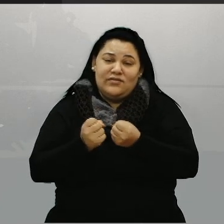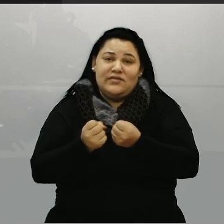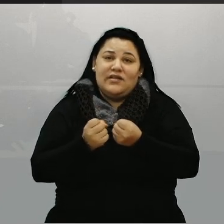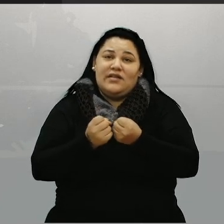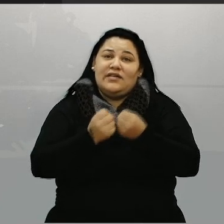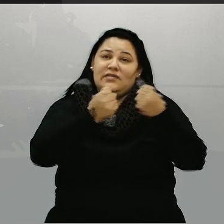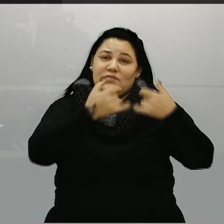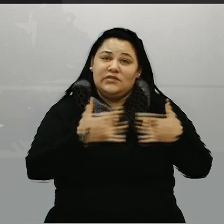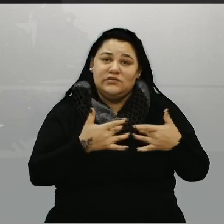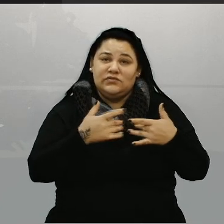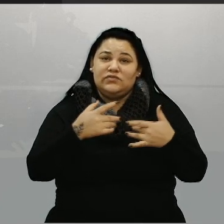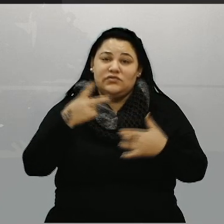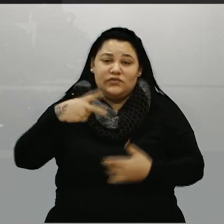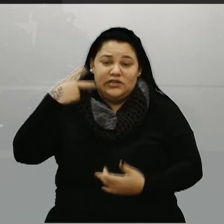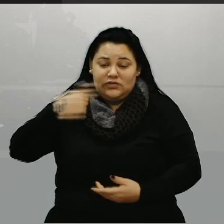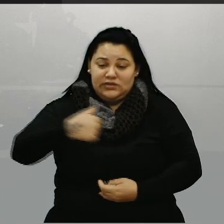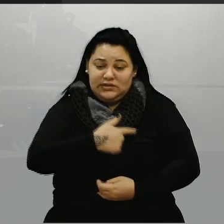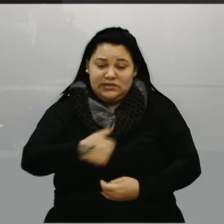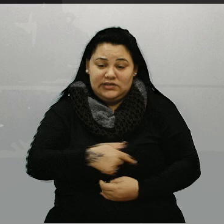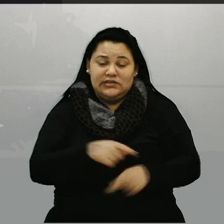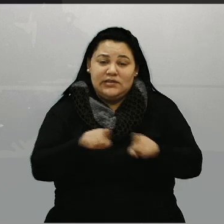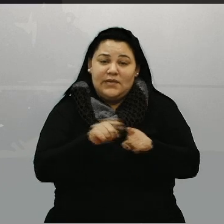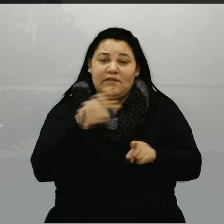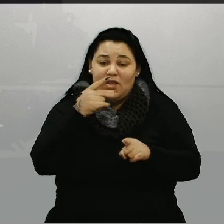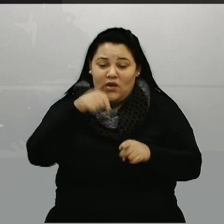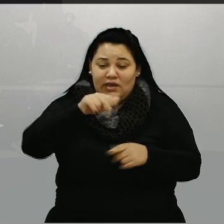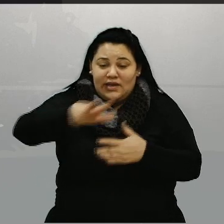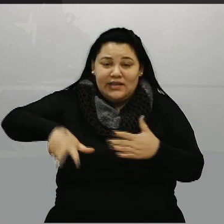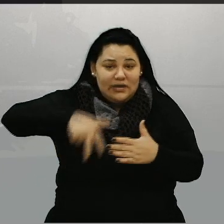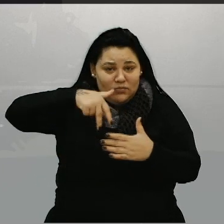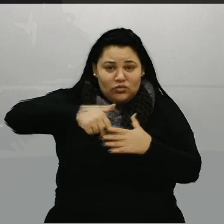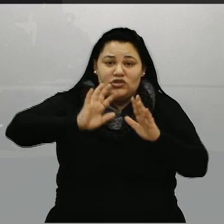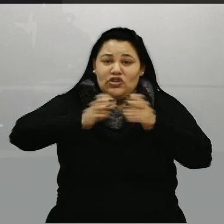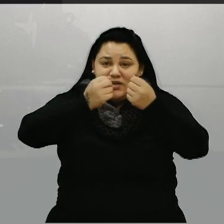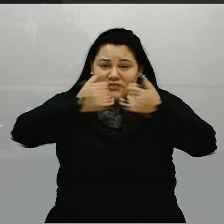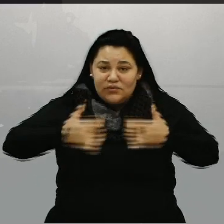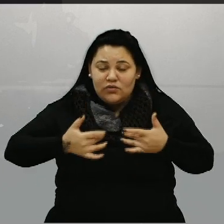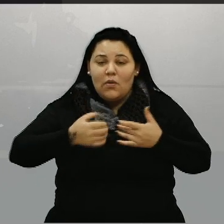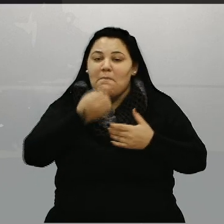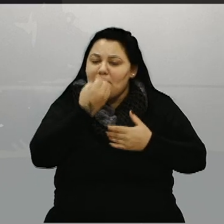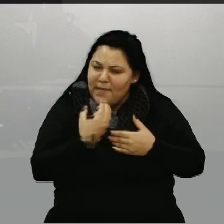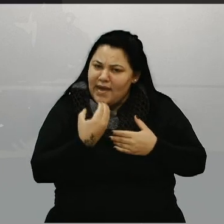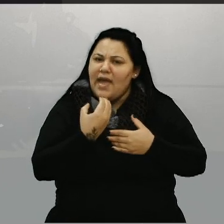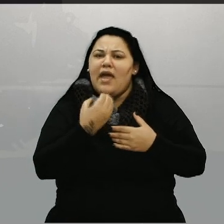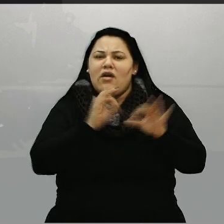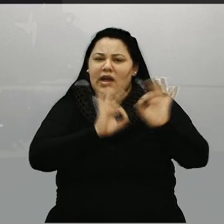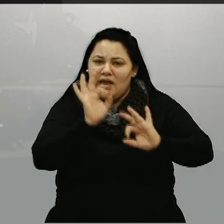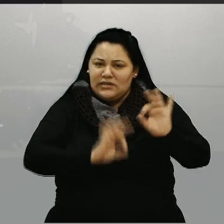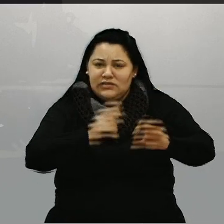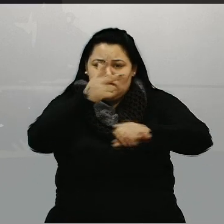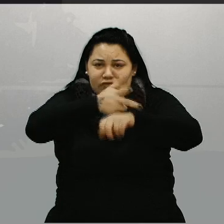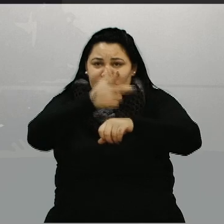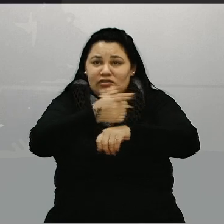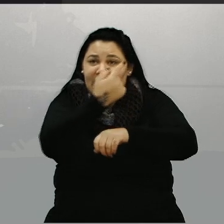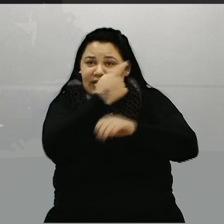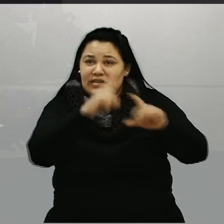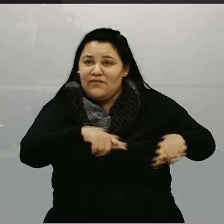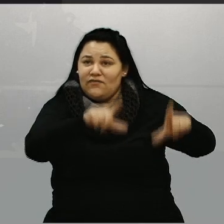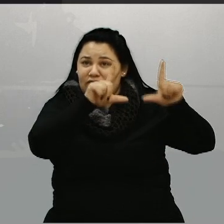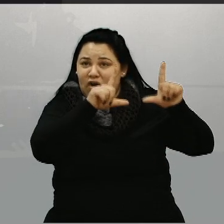essa tribuna, vereador Zanquim, muito bem elaborado todos os seus vídeos, que é essa foto emblemática,